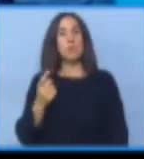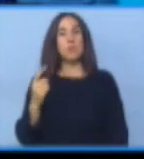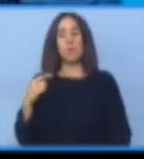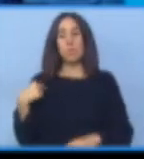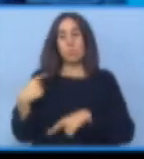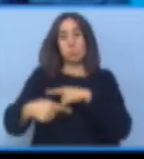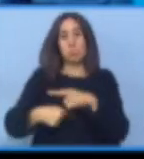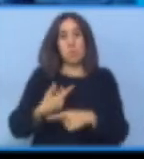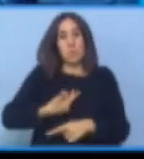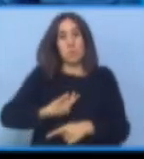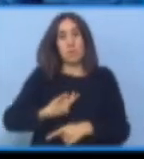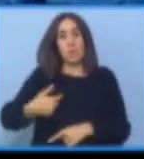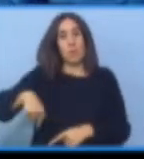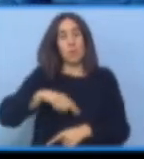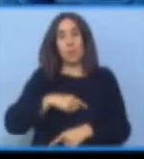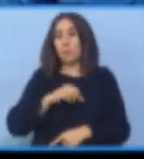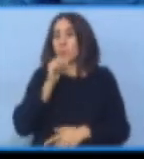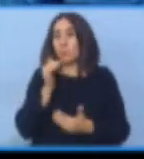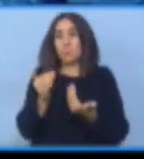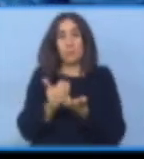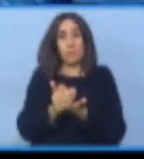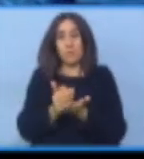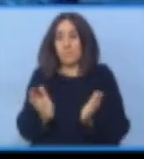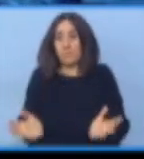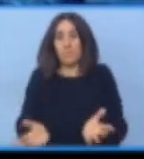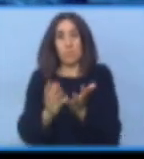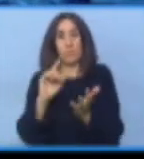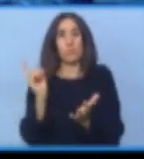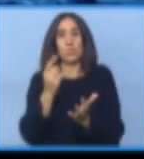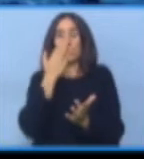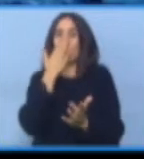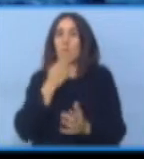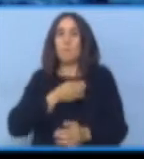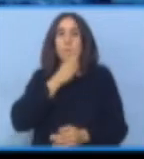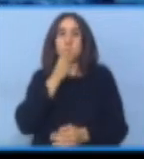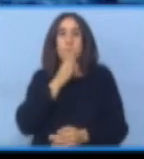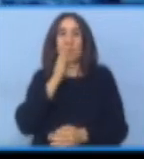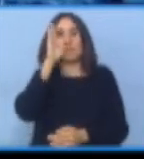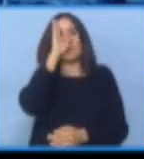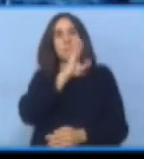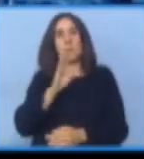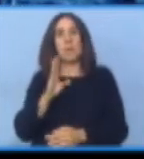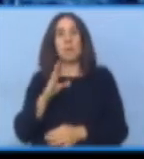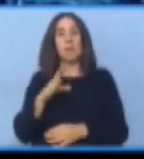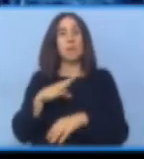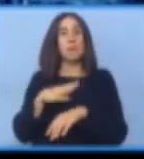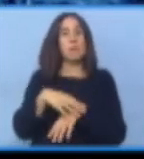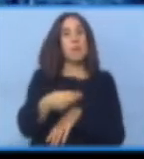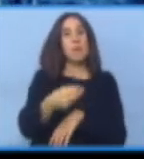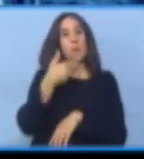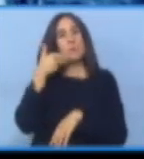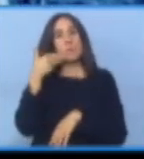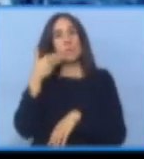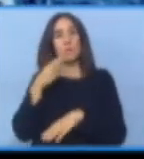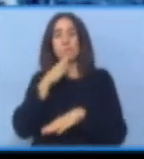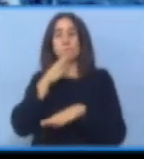existencial. Nós somos lançados para a morte como se todos estivéssemos dentro de um comboio onde soubéssemos que mais tarde ou mais cedo chegará a uma estação